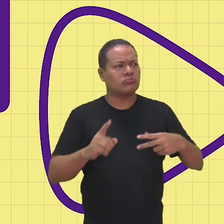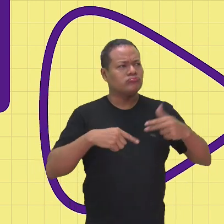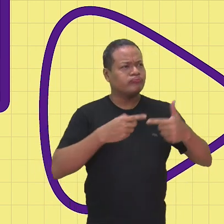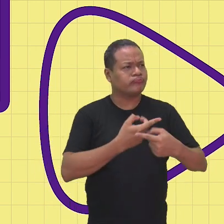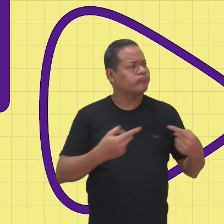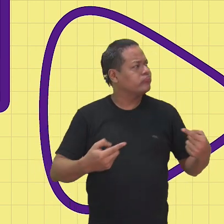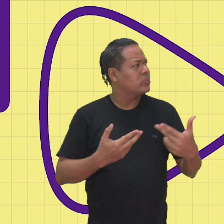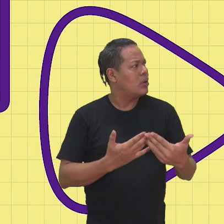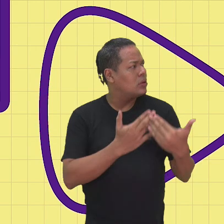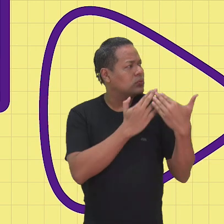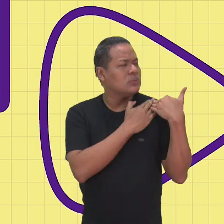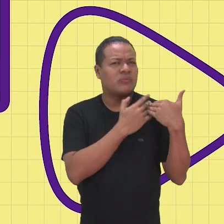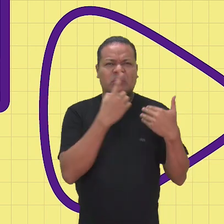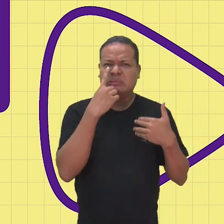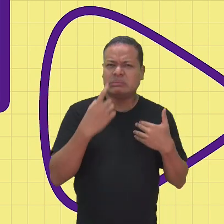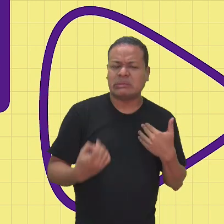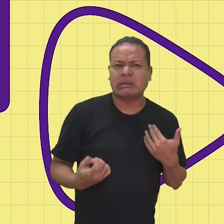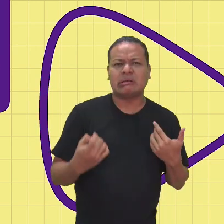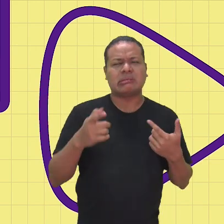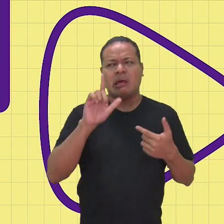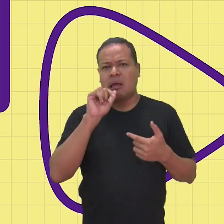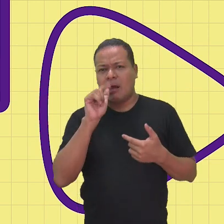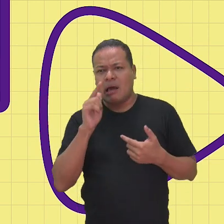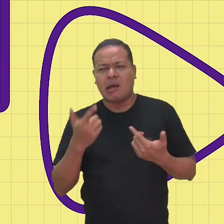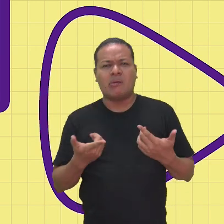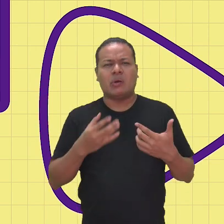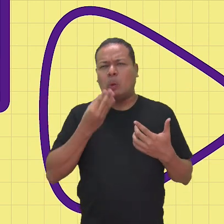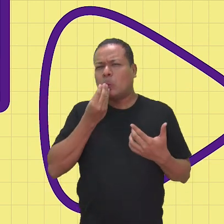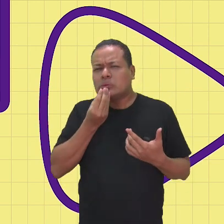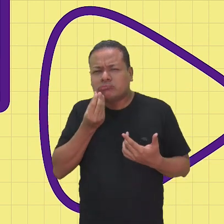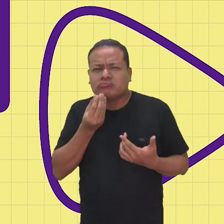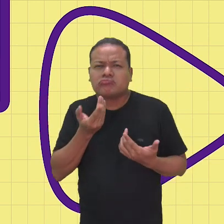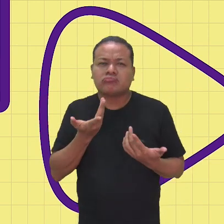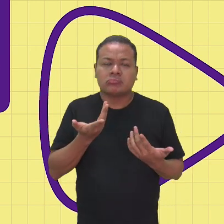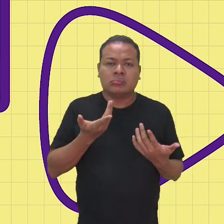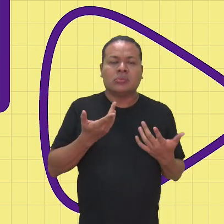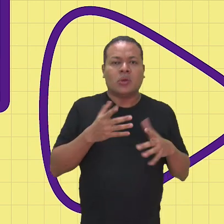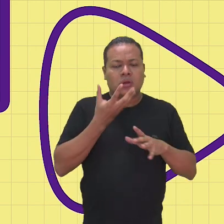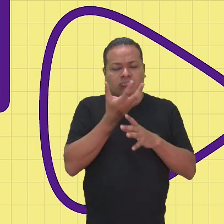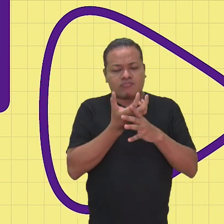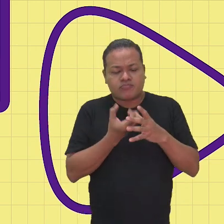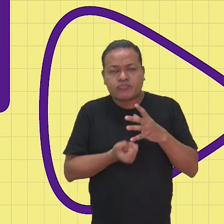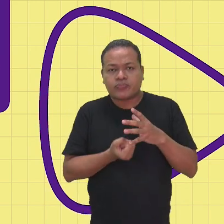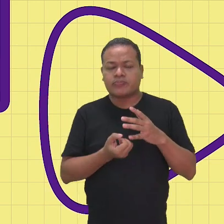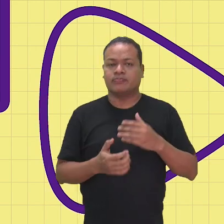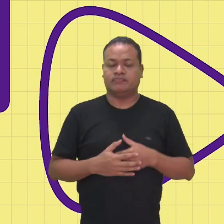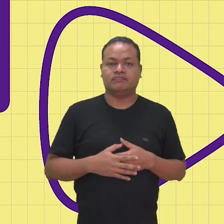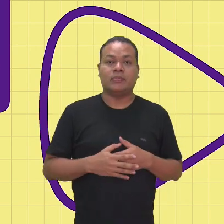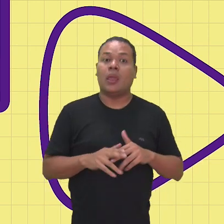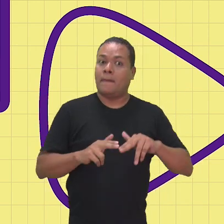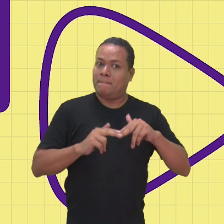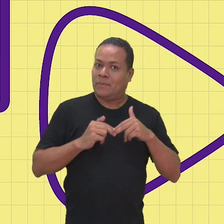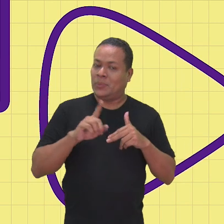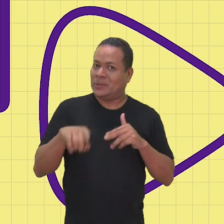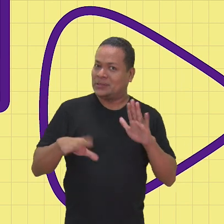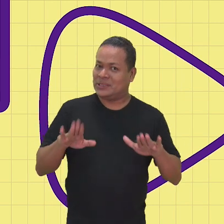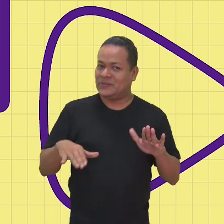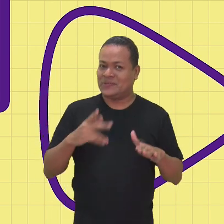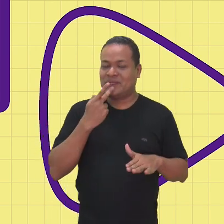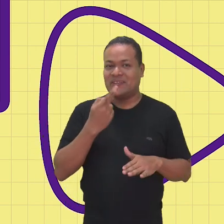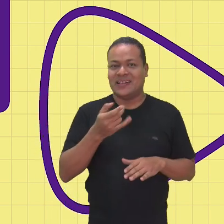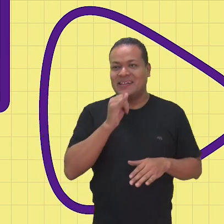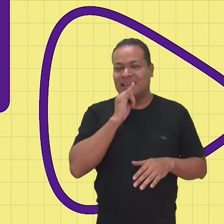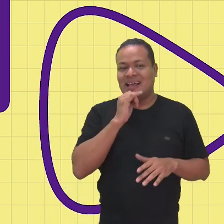responsáveis pelo mau cheiro da água, pelo mau gosto, ele vai interagir com esses compostos e absorver eles, beleza? Por isso que às vezes dizem para colocar